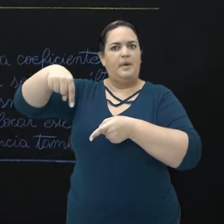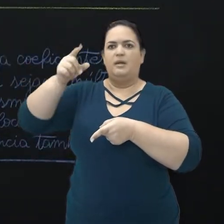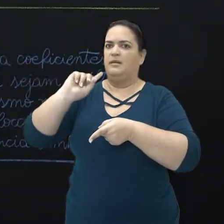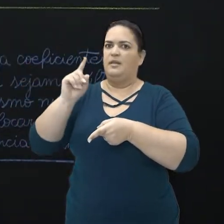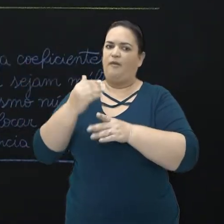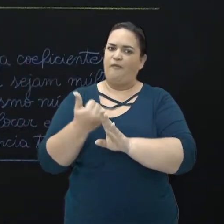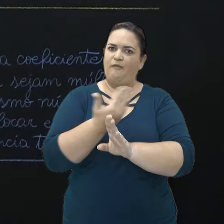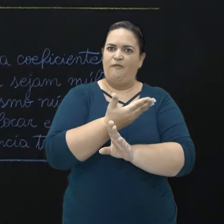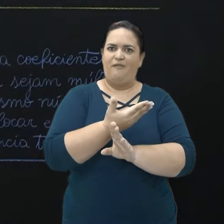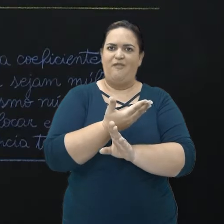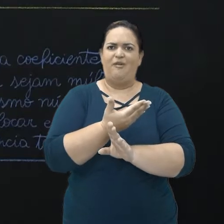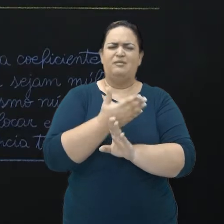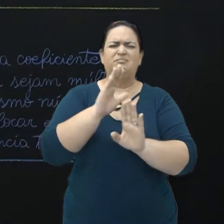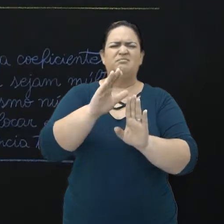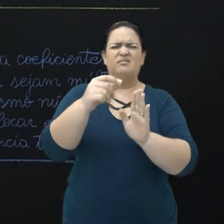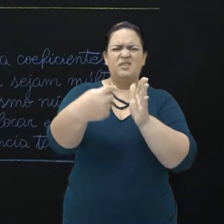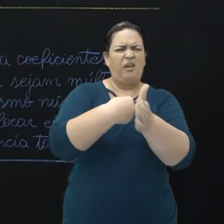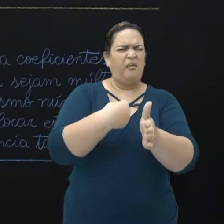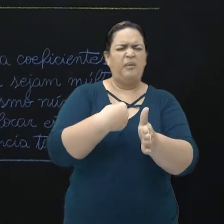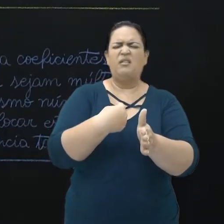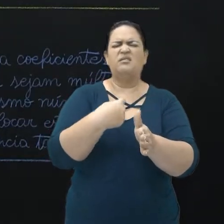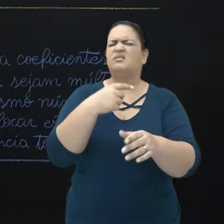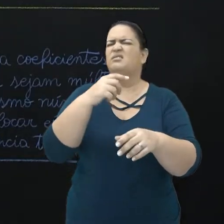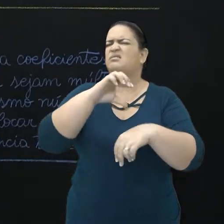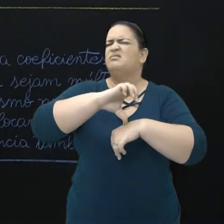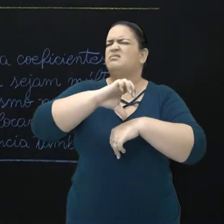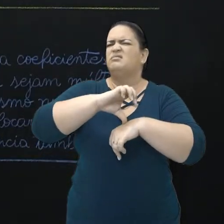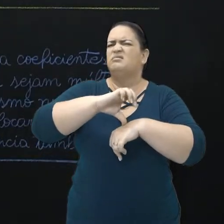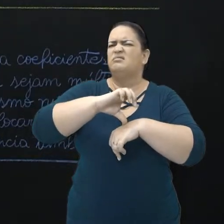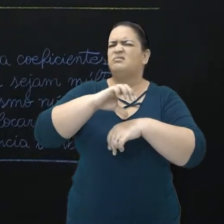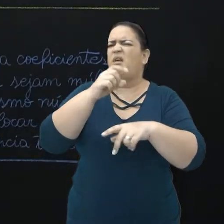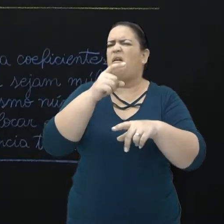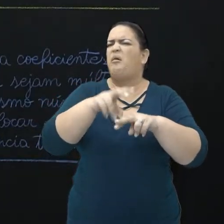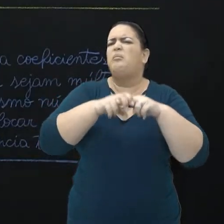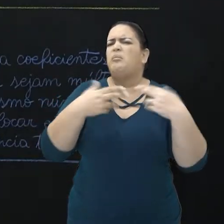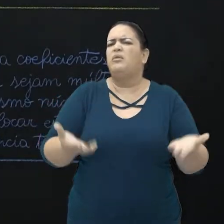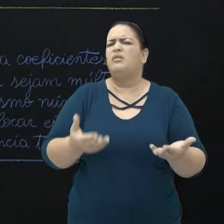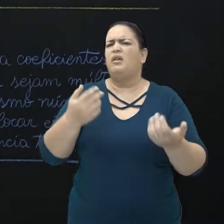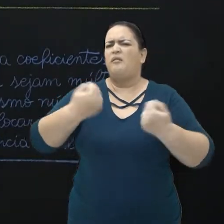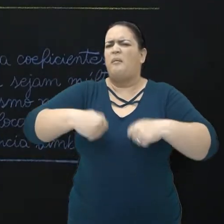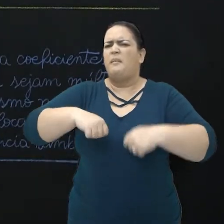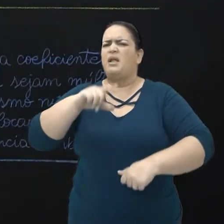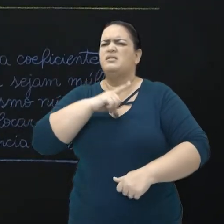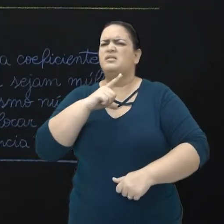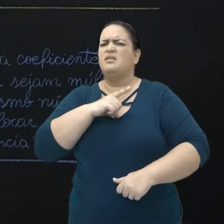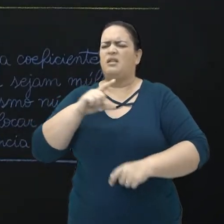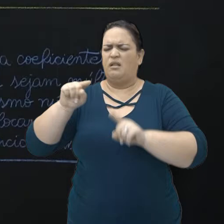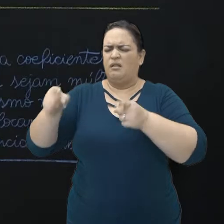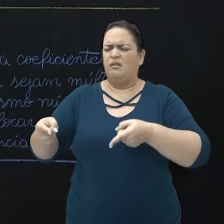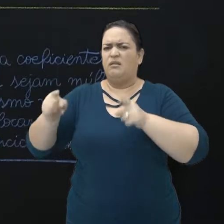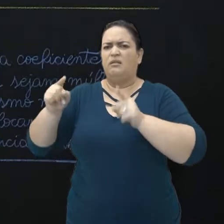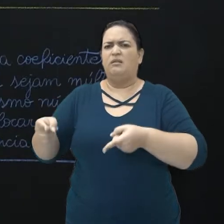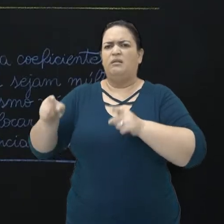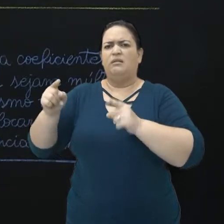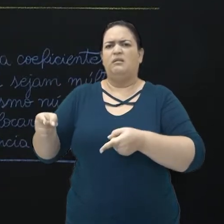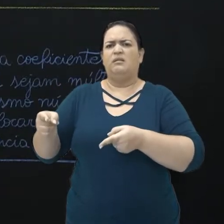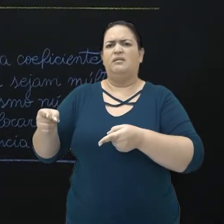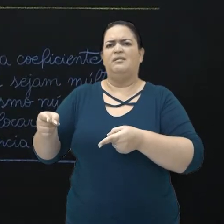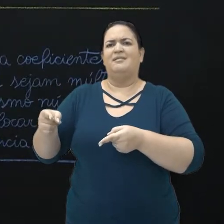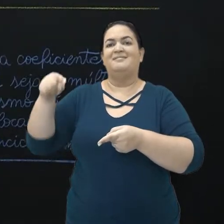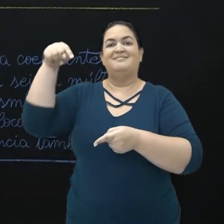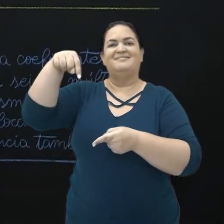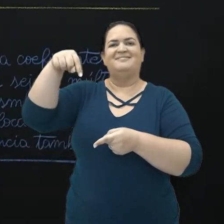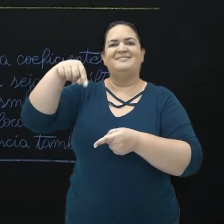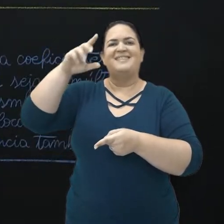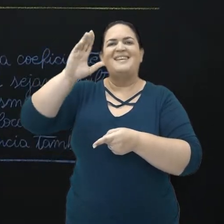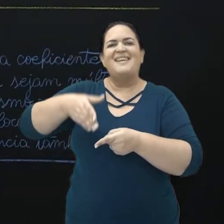eu tenho que ter esse parênteses? Porque justamente esse fator comum da tua expressão inicial é o fator que a